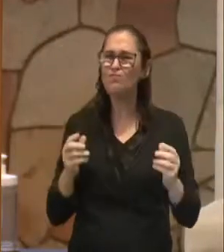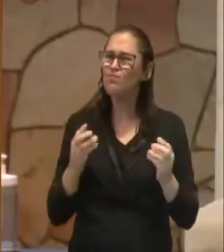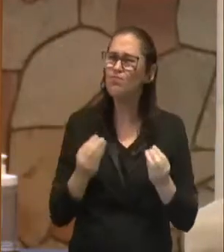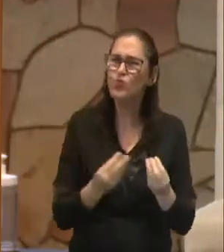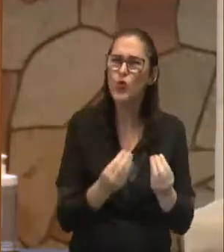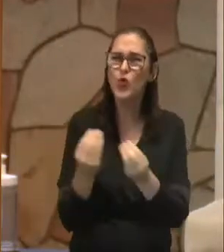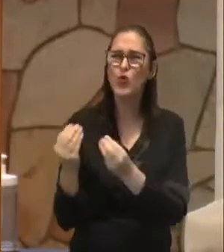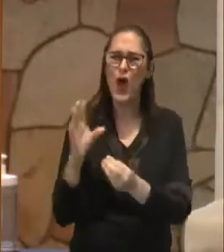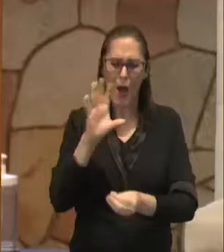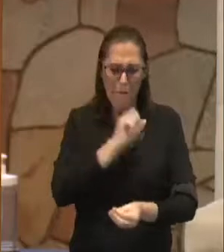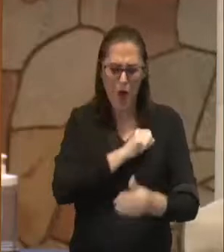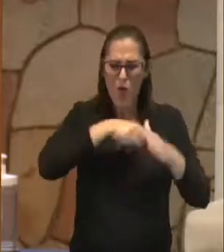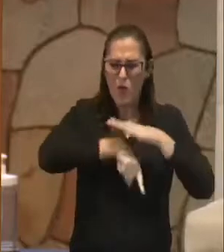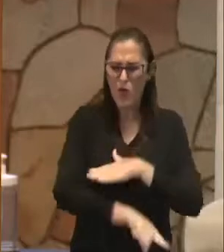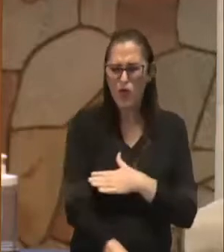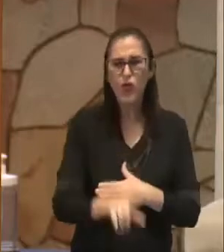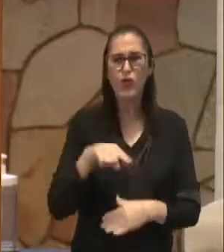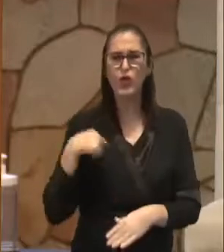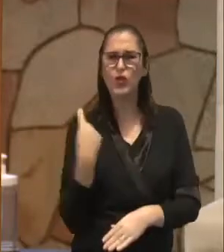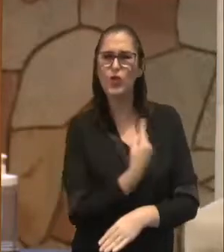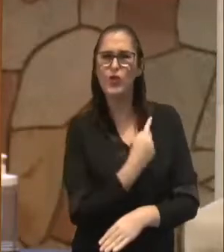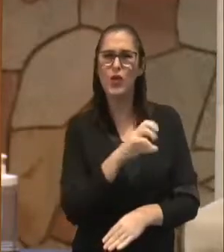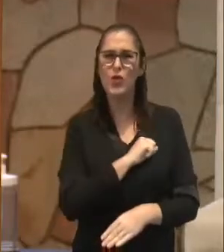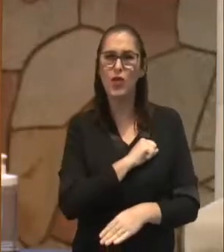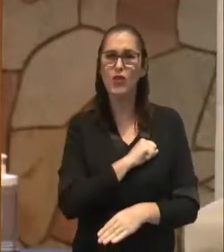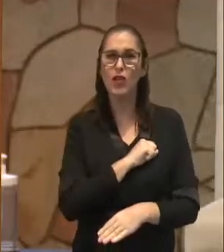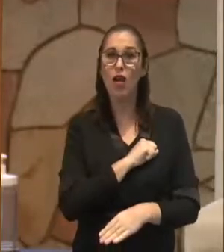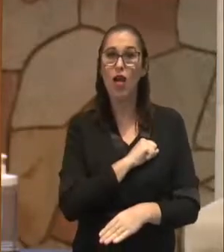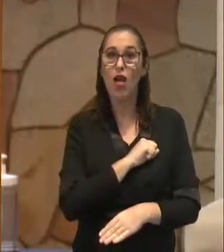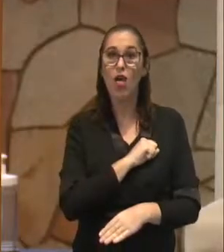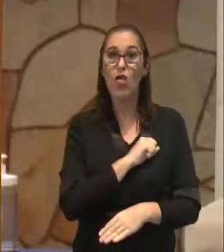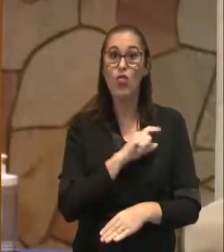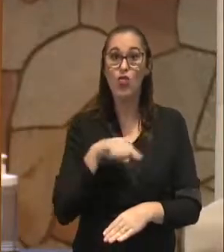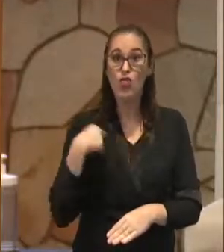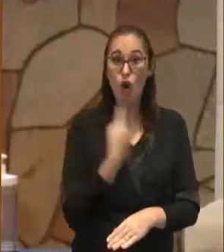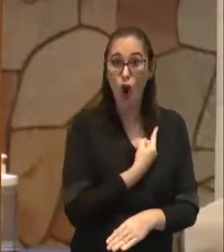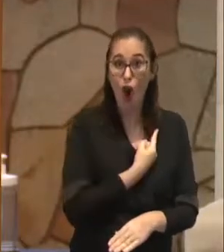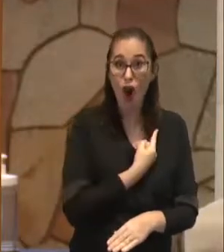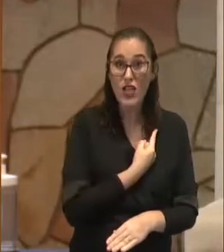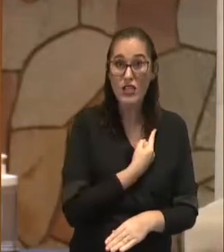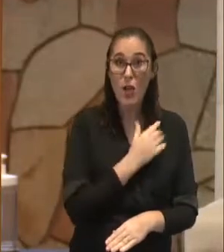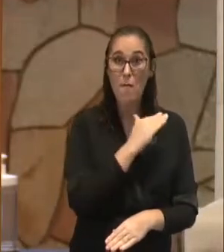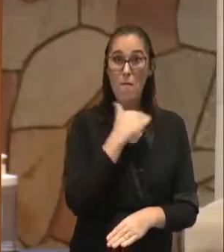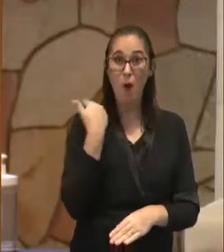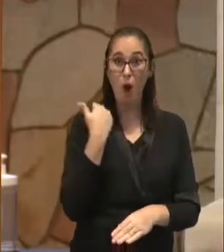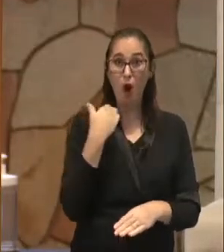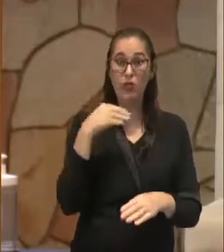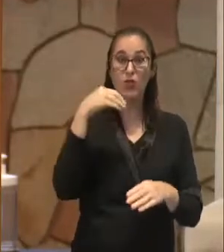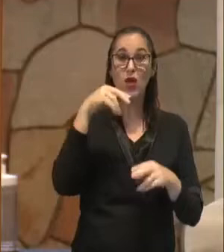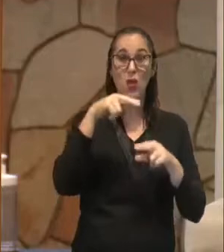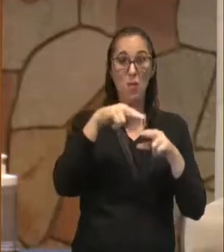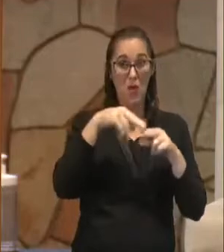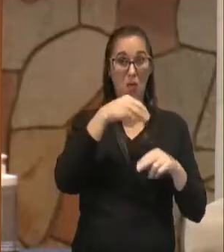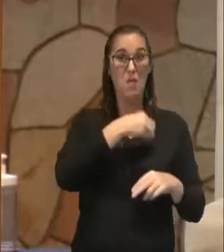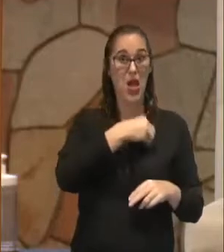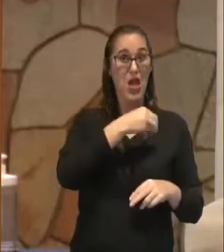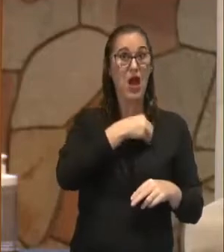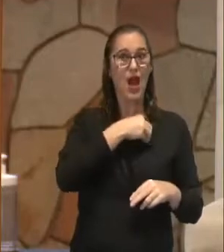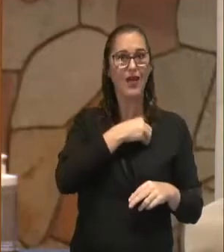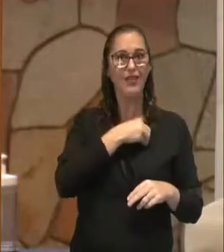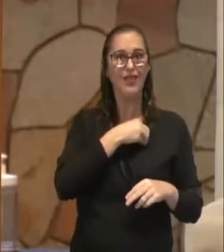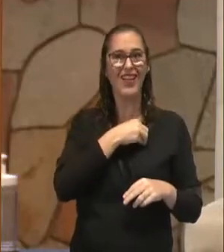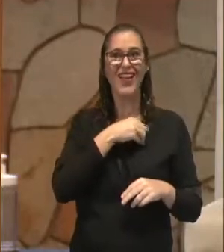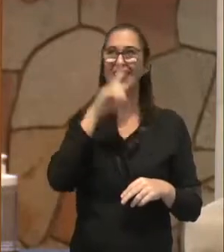que nos amou, e estando nós mortos em nossos delitos, essa era a realidade anterior, nos deu